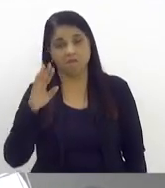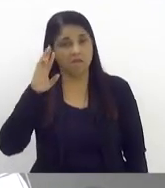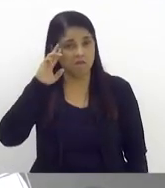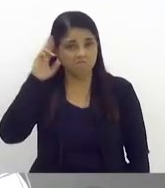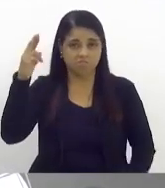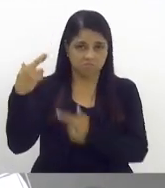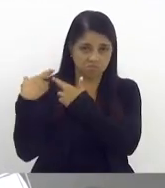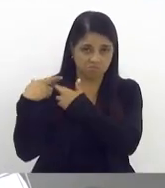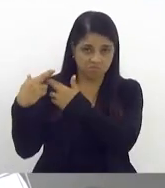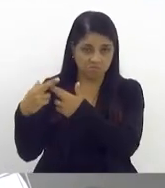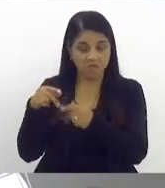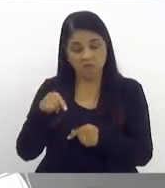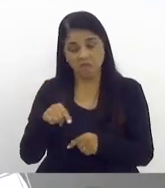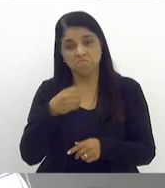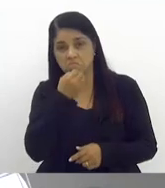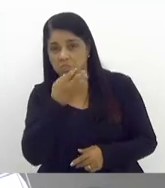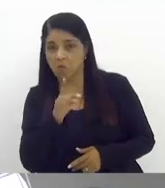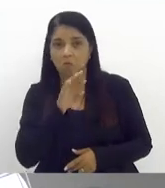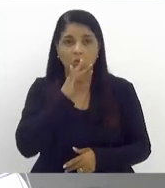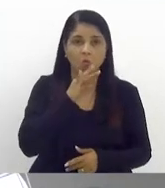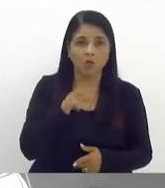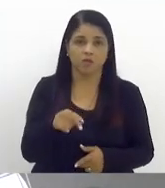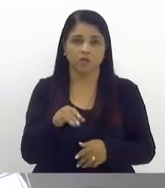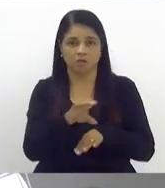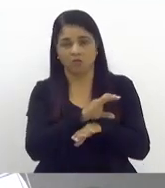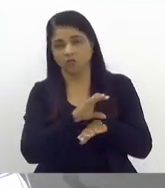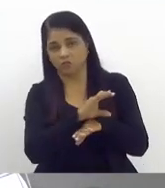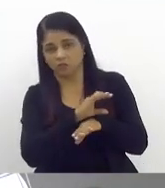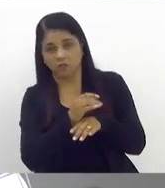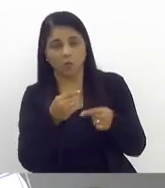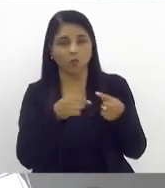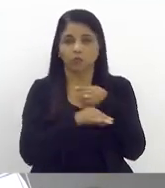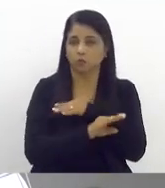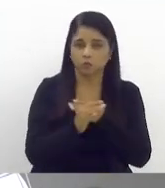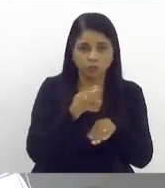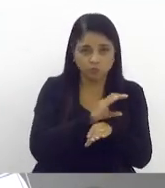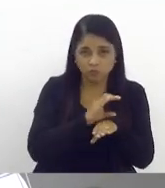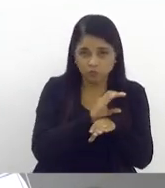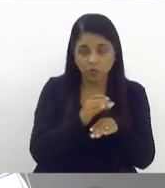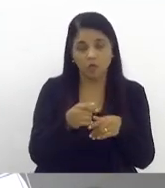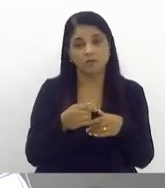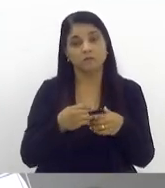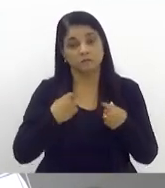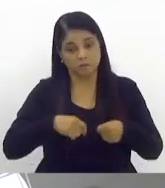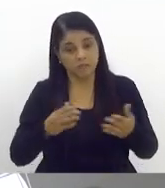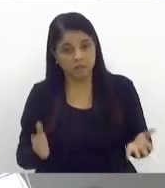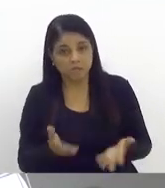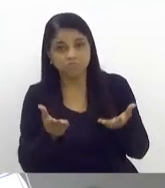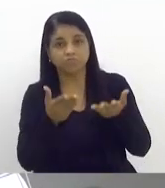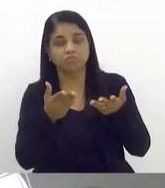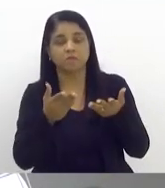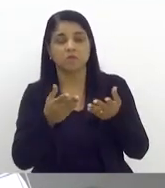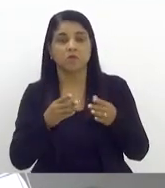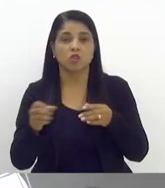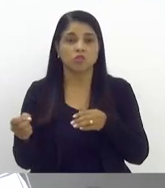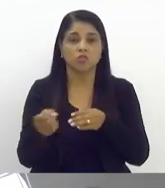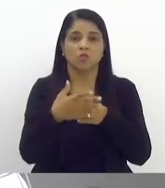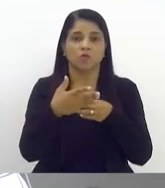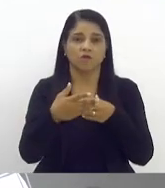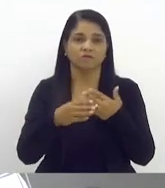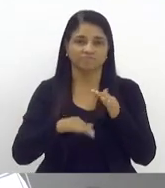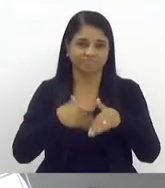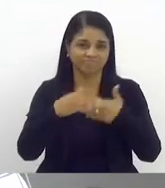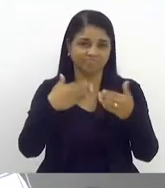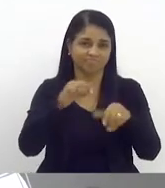dizer se o que produzimos é constitucional ou não. Mas se a gente não dá novos elementos, e o projeto é um projeto em respeito à quantidade de deputados